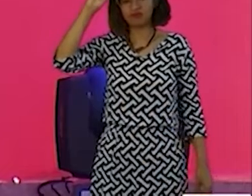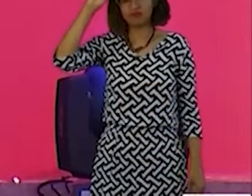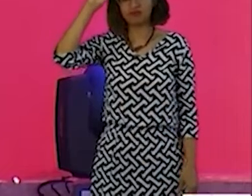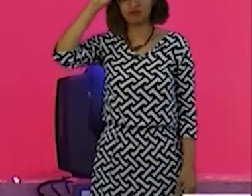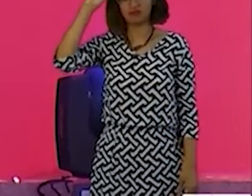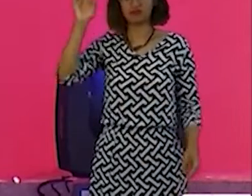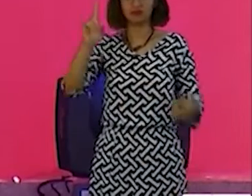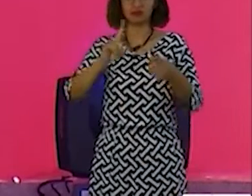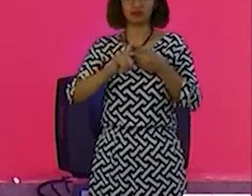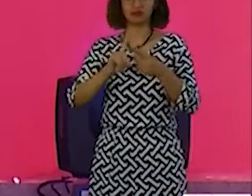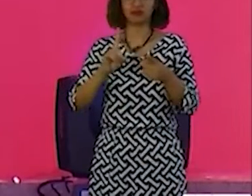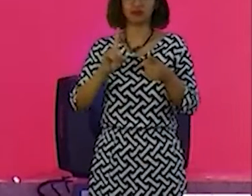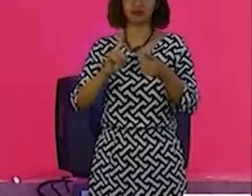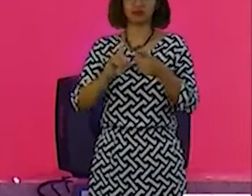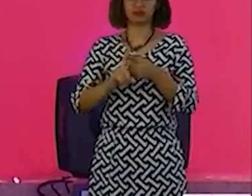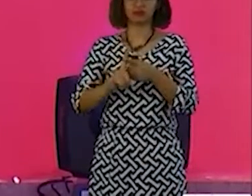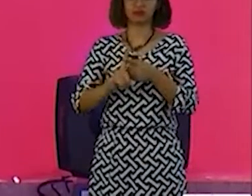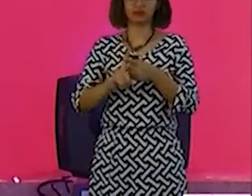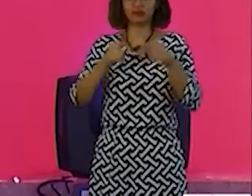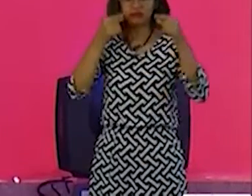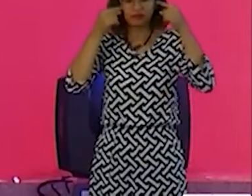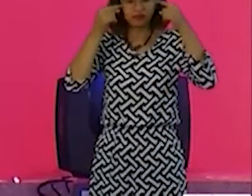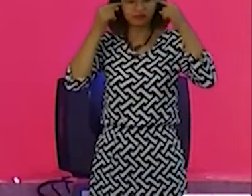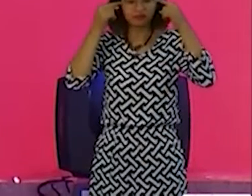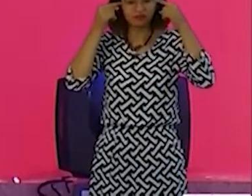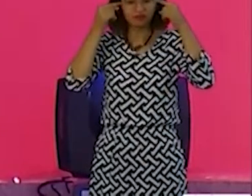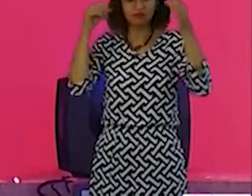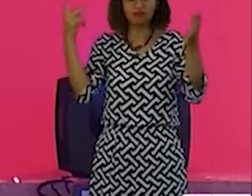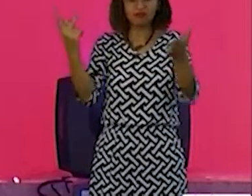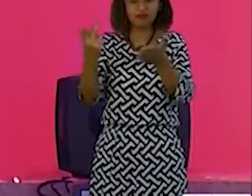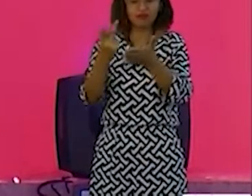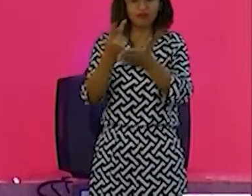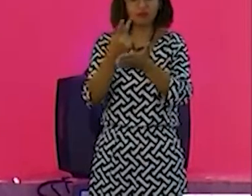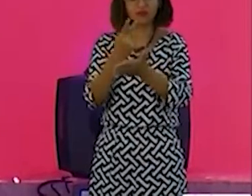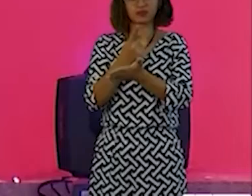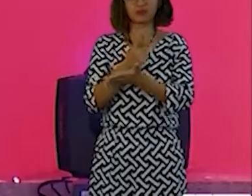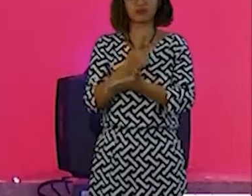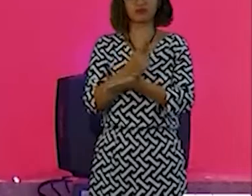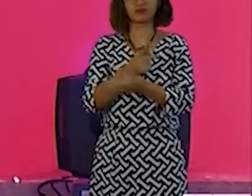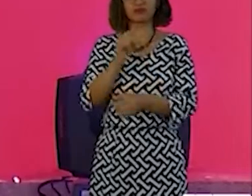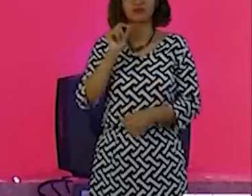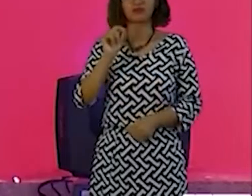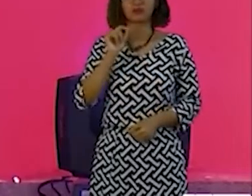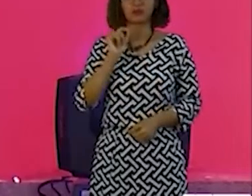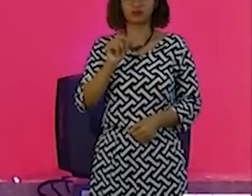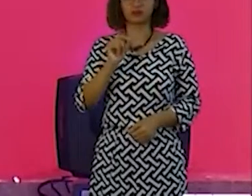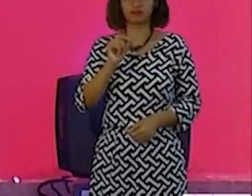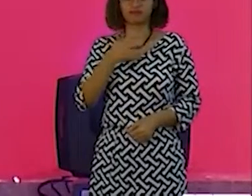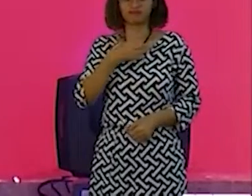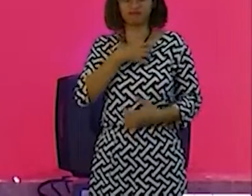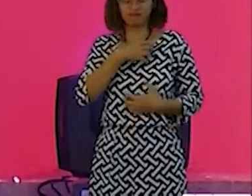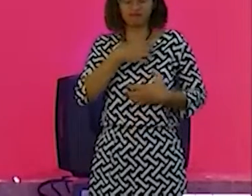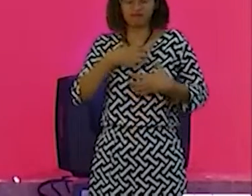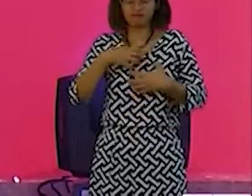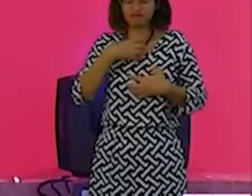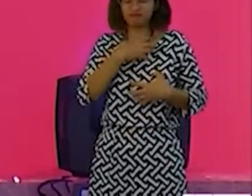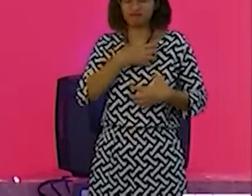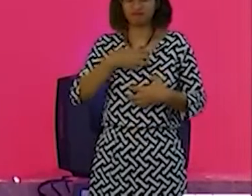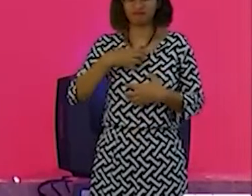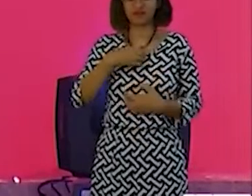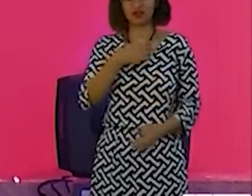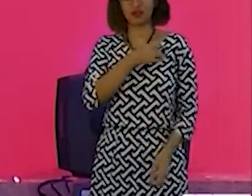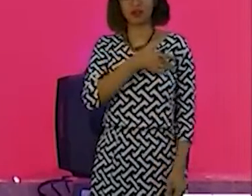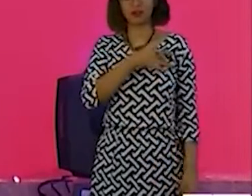agricultores, especialmente os orientais, onde isso acontece com a maior frequência, têm realmente um receio, um medo muito grande